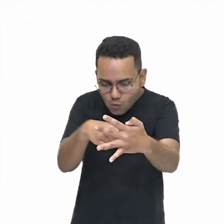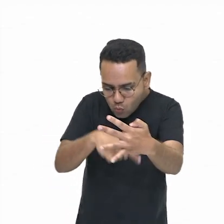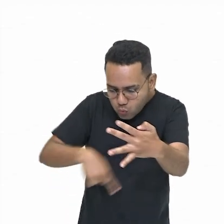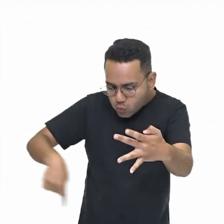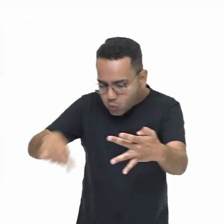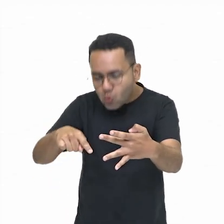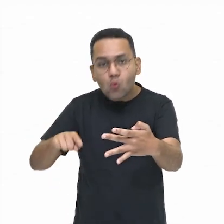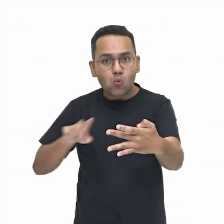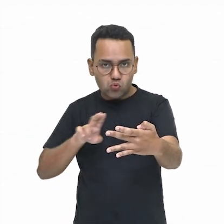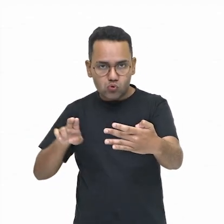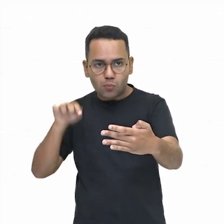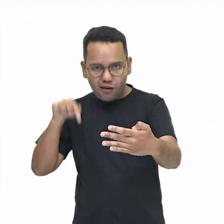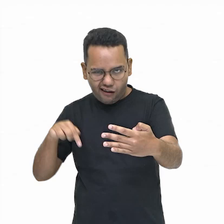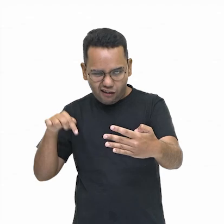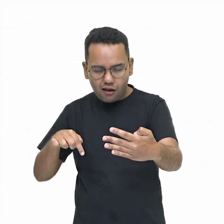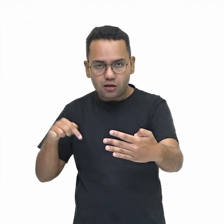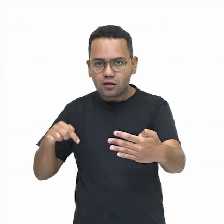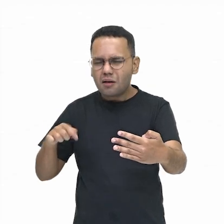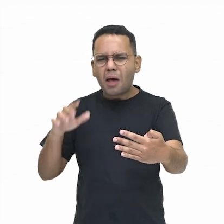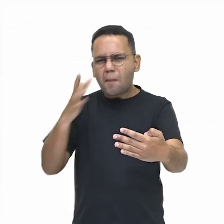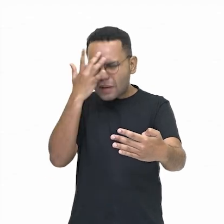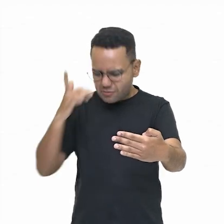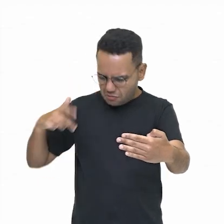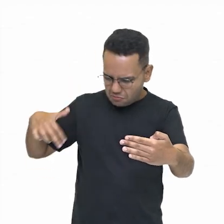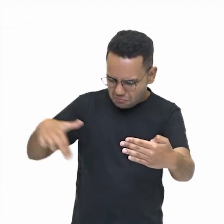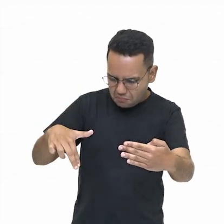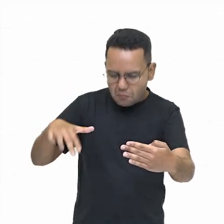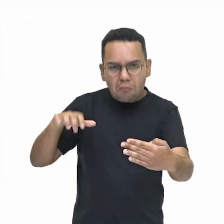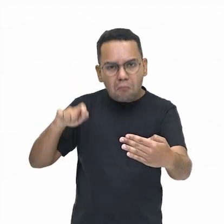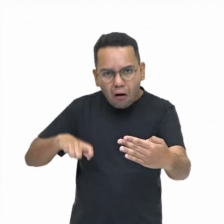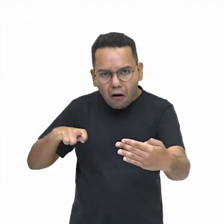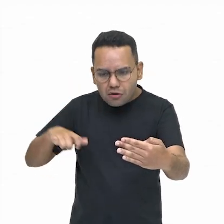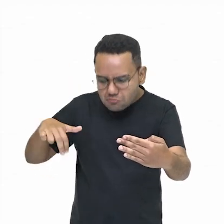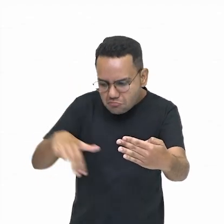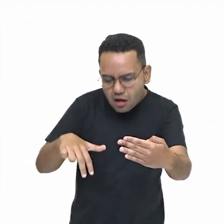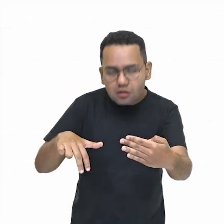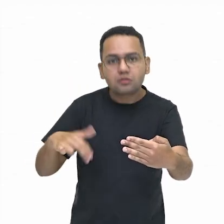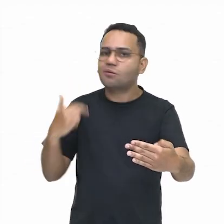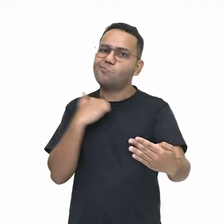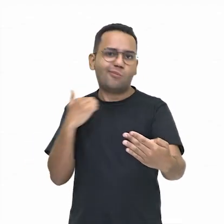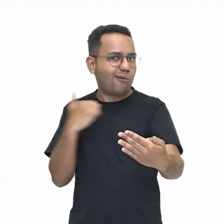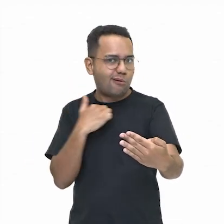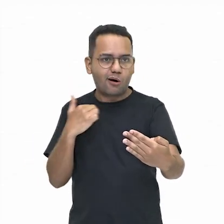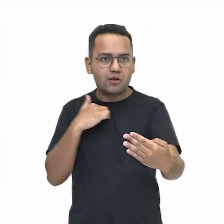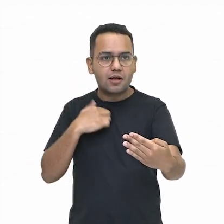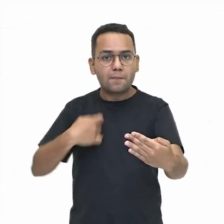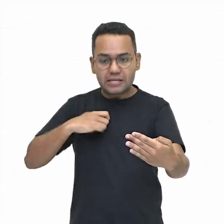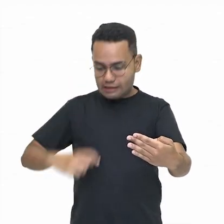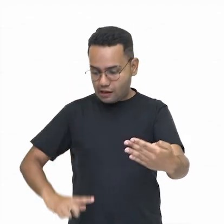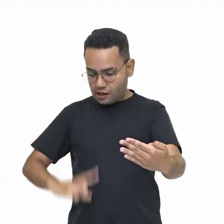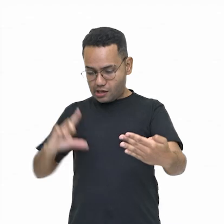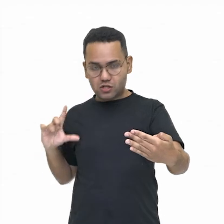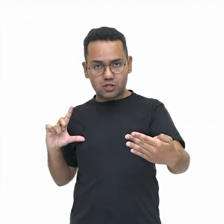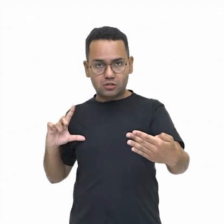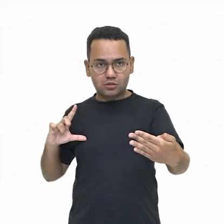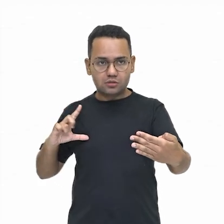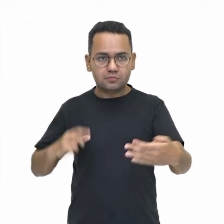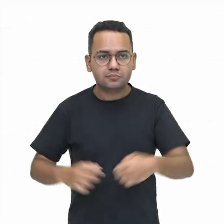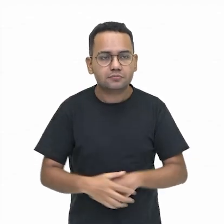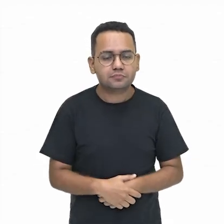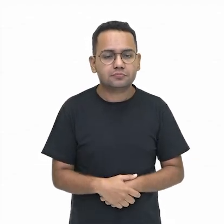zona proibida e ninguém pode pisar nessa área aí, não é permitido. Tá bom? Então, se a bola